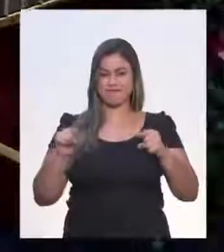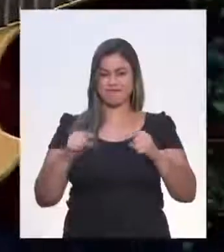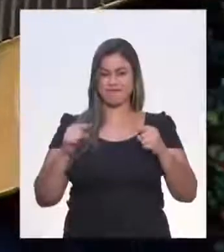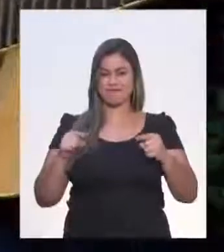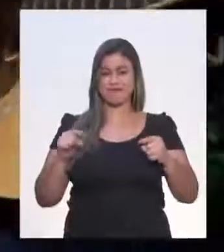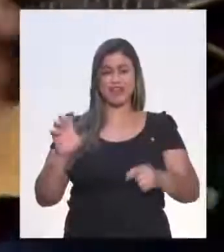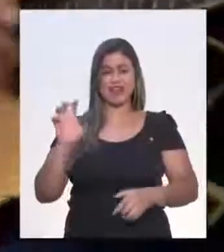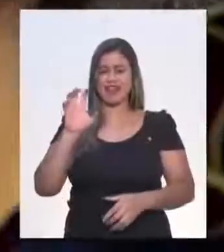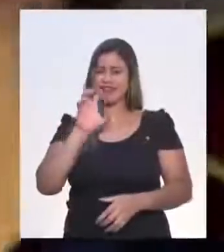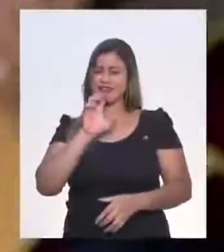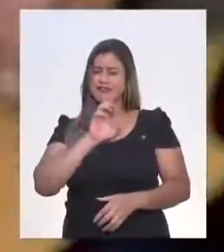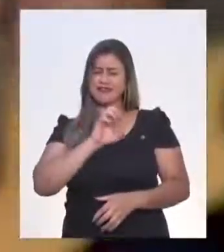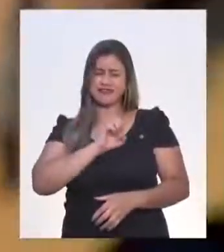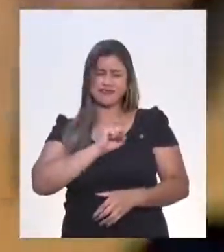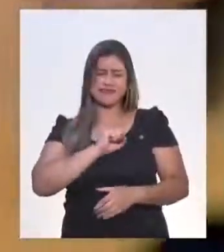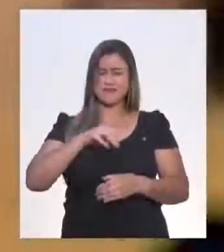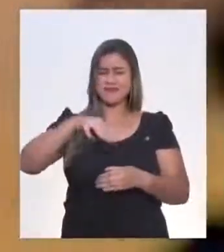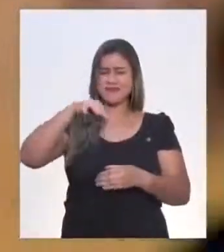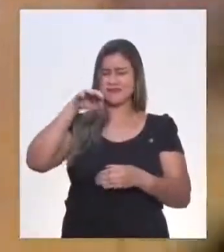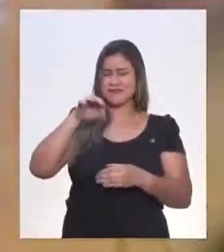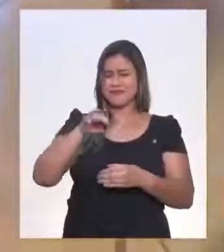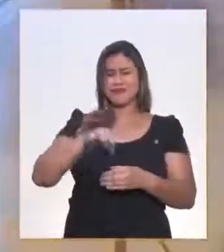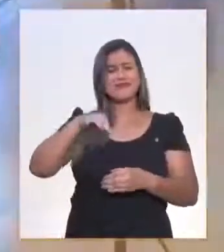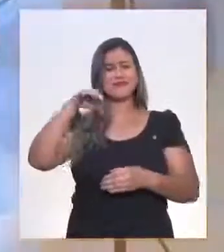eu amo chá